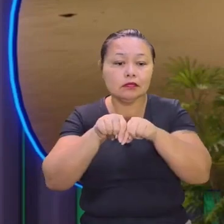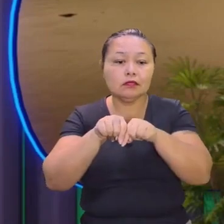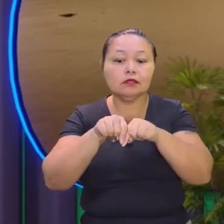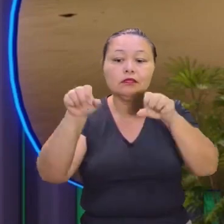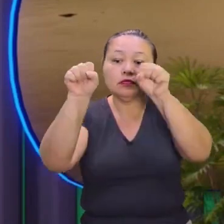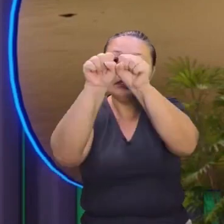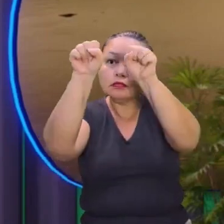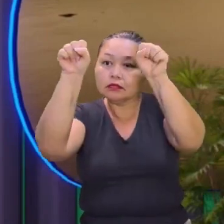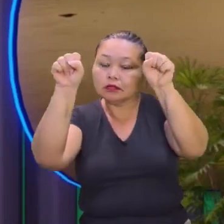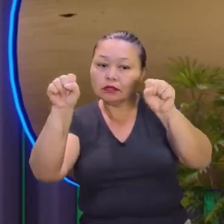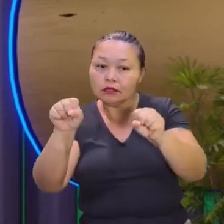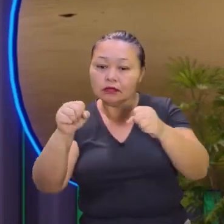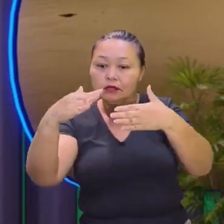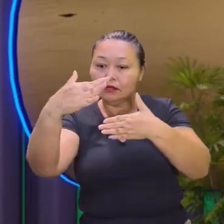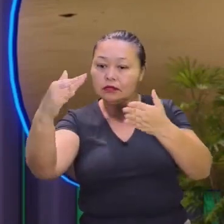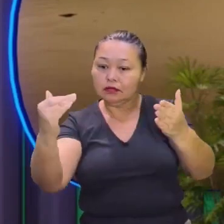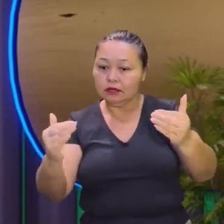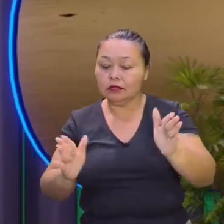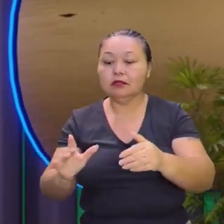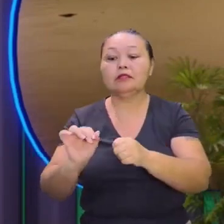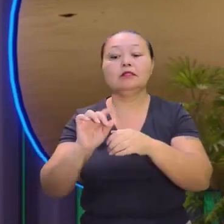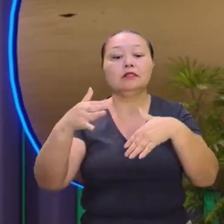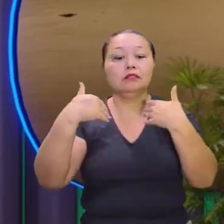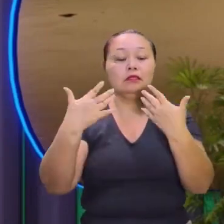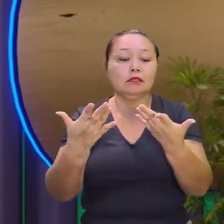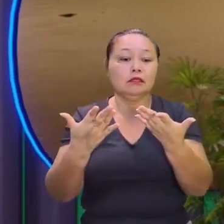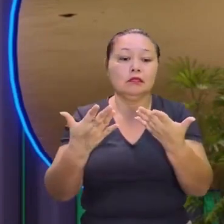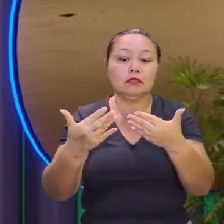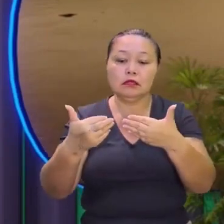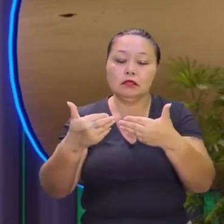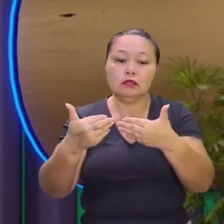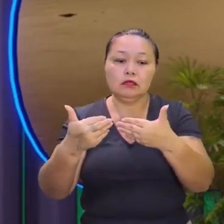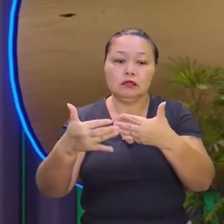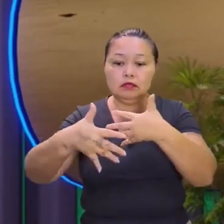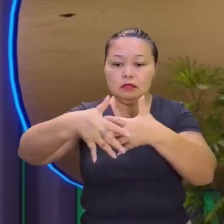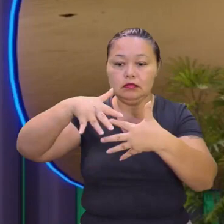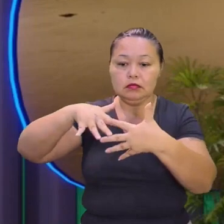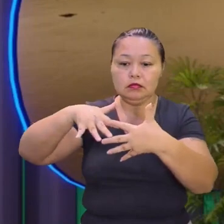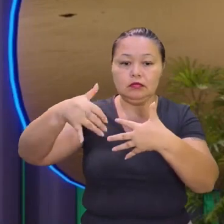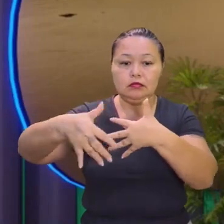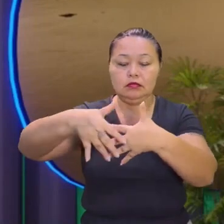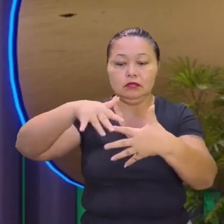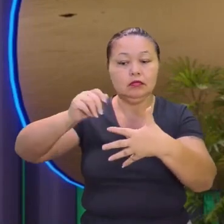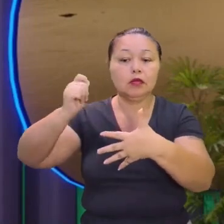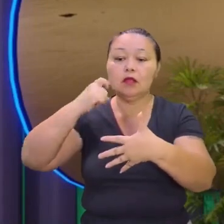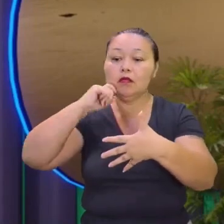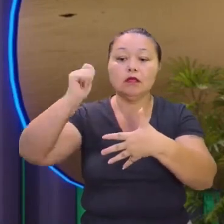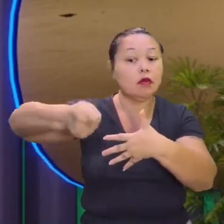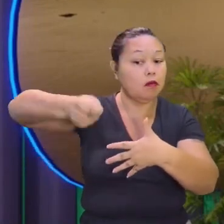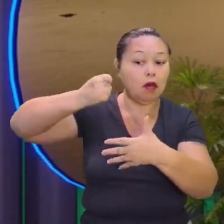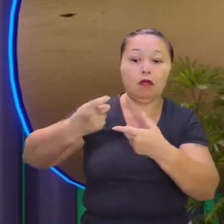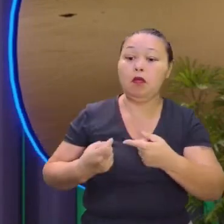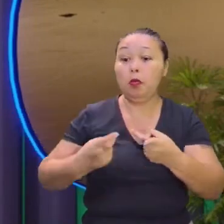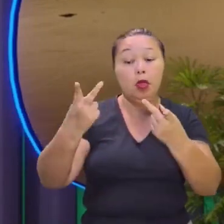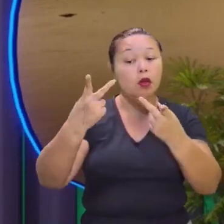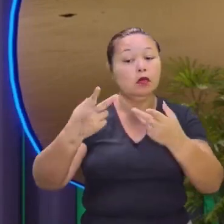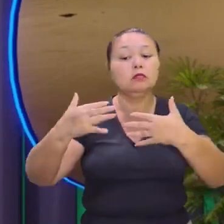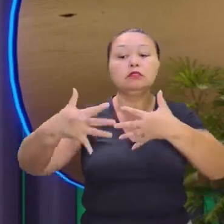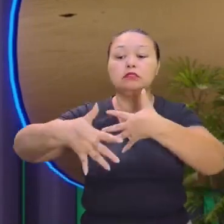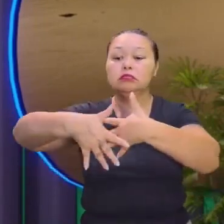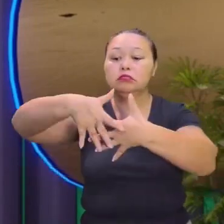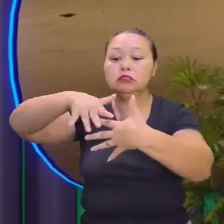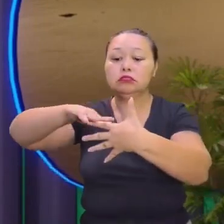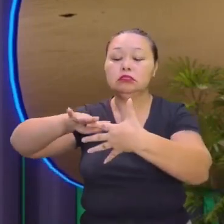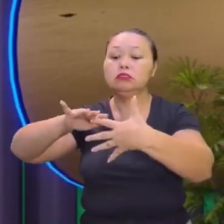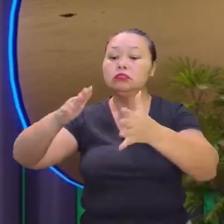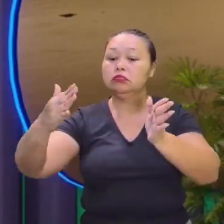o sistema semi-intensivo. Então, não é aquele peixe que vai na madeira e pesca o peixe para vender. Não é assim, não. É o